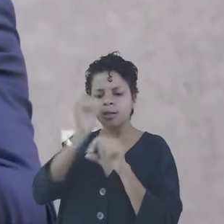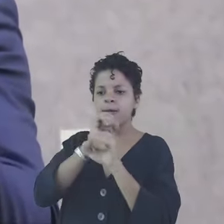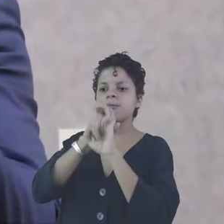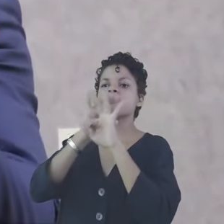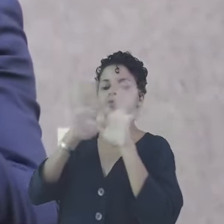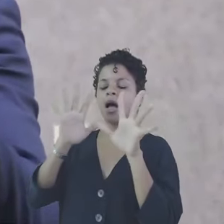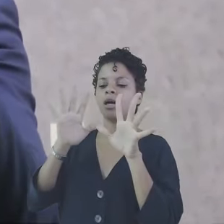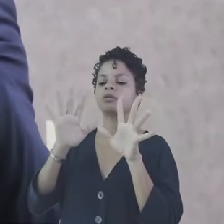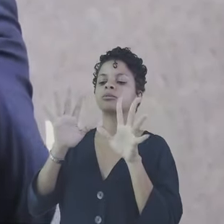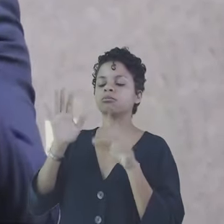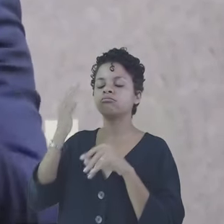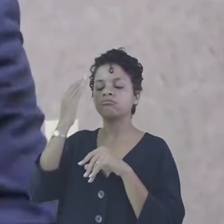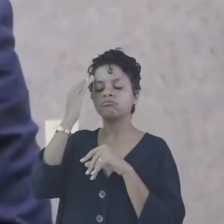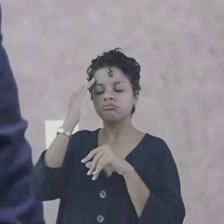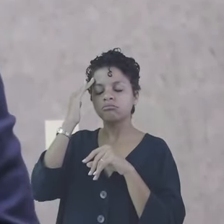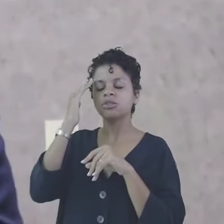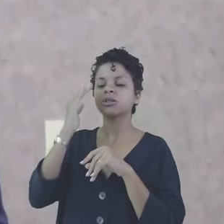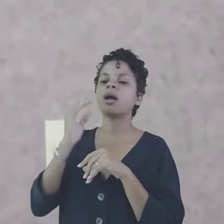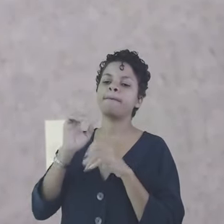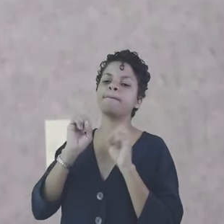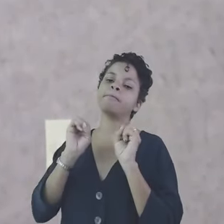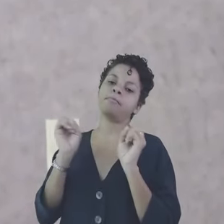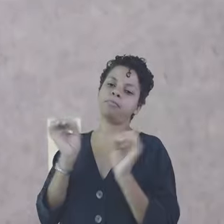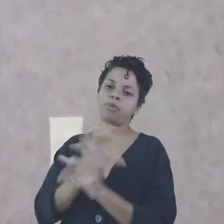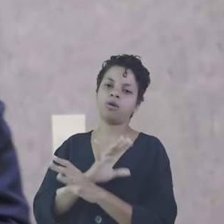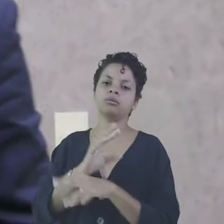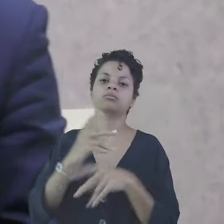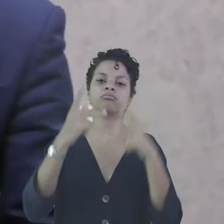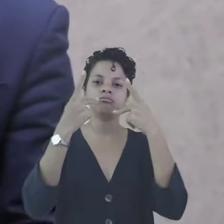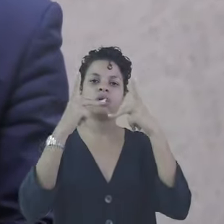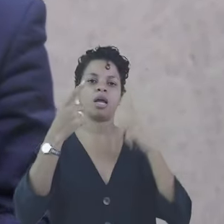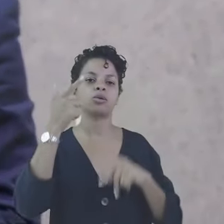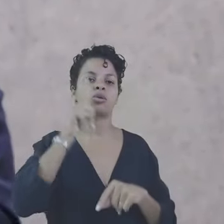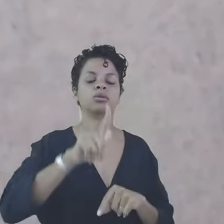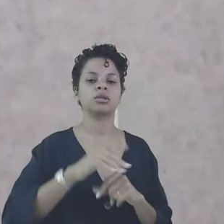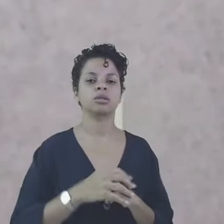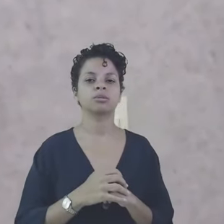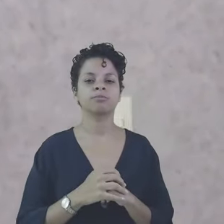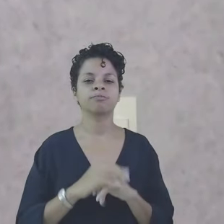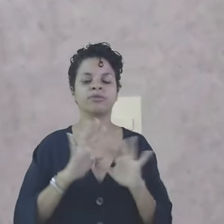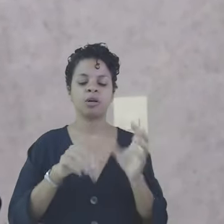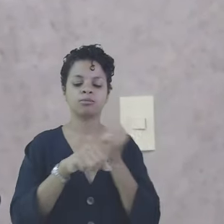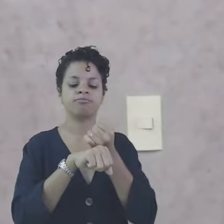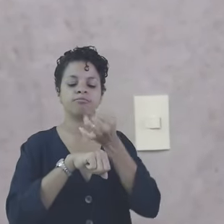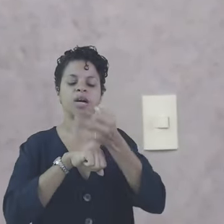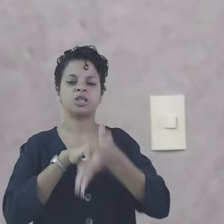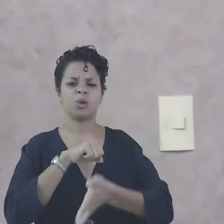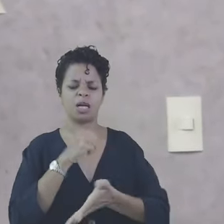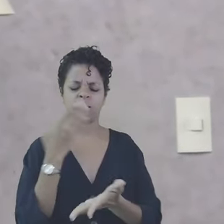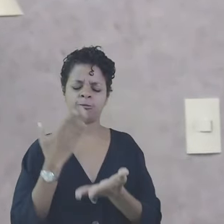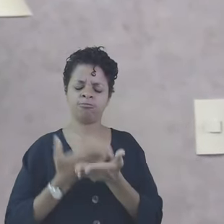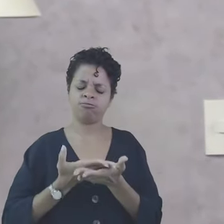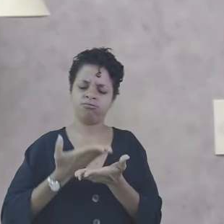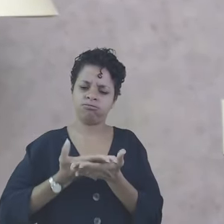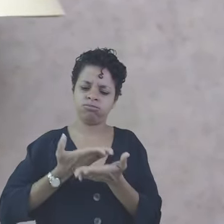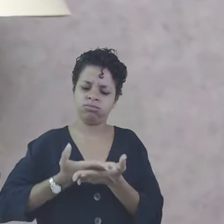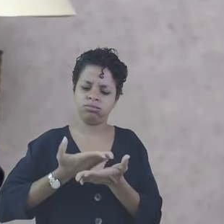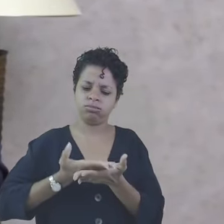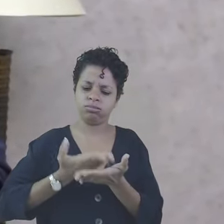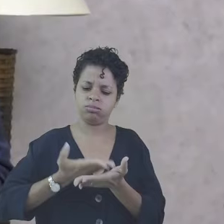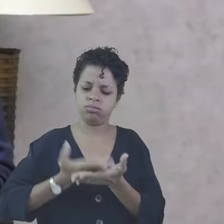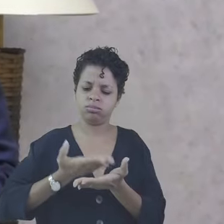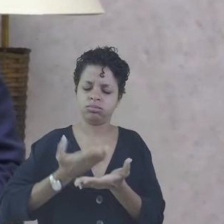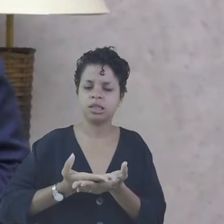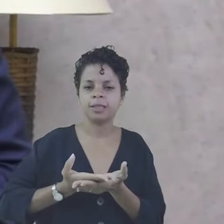limite, então eu trago esta prova, esta pregação para você. E eu então, de madrugada, fui estudar. E eu cheguei a algumas